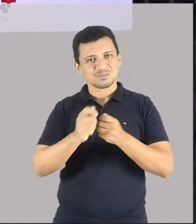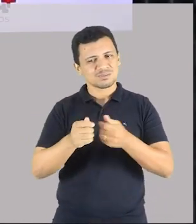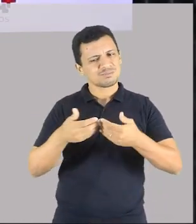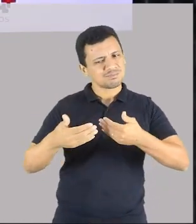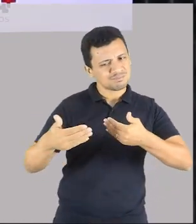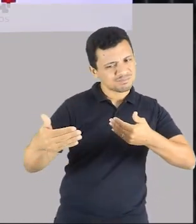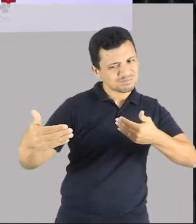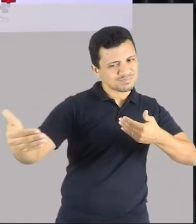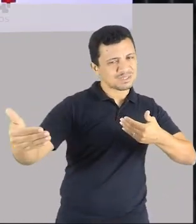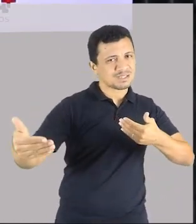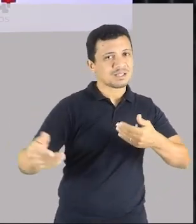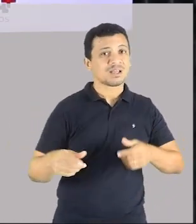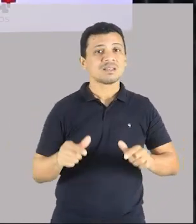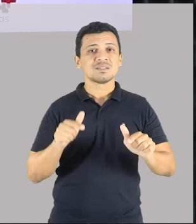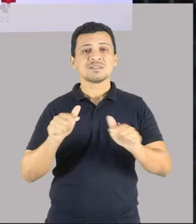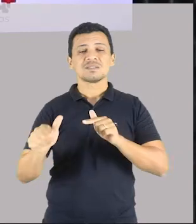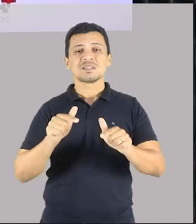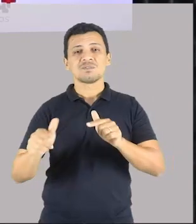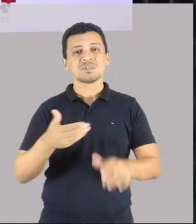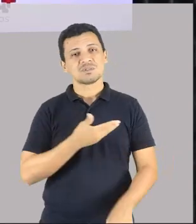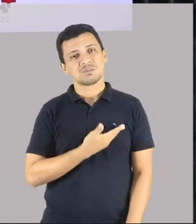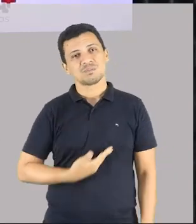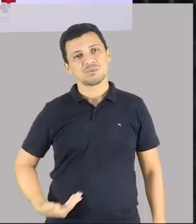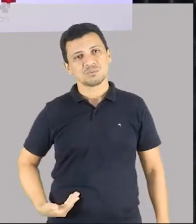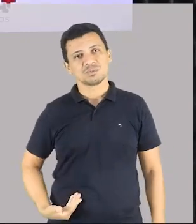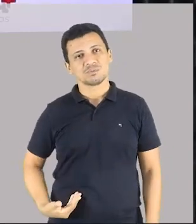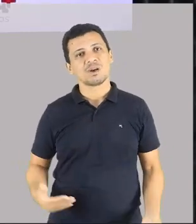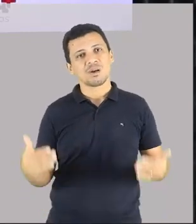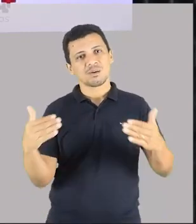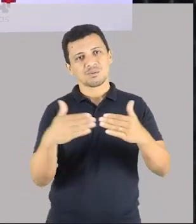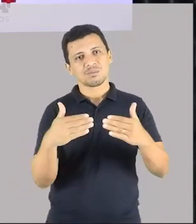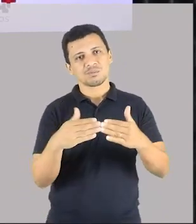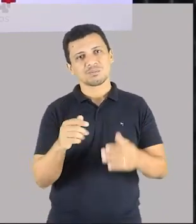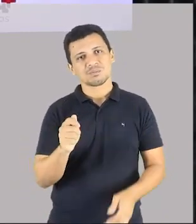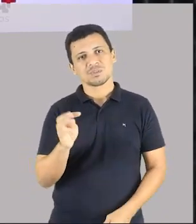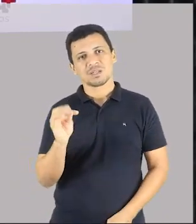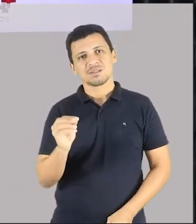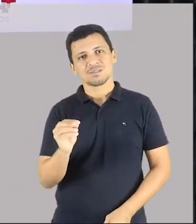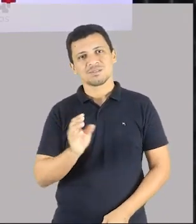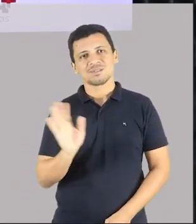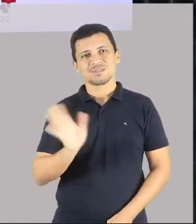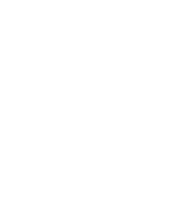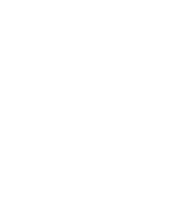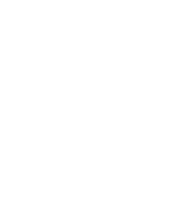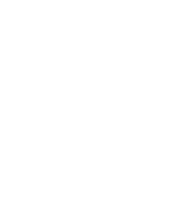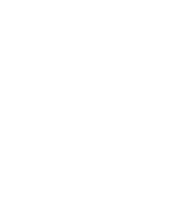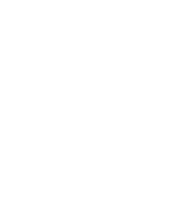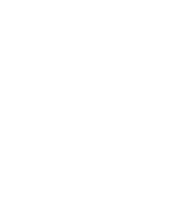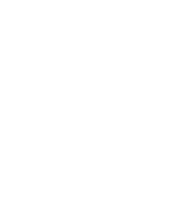falando sobre os serviços públicos que são compostos pelos atos. Até lá e bons estudos!